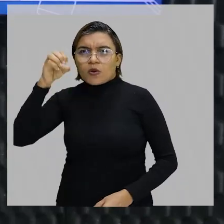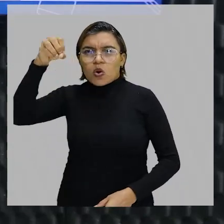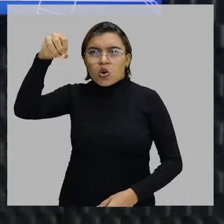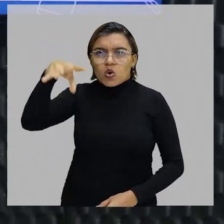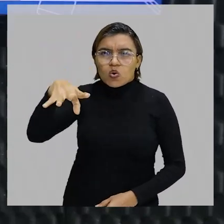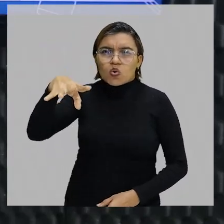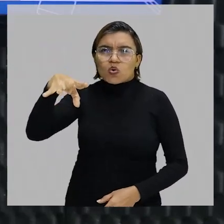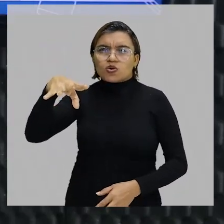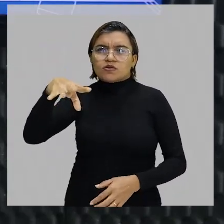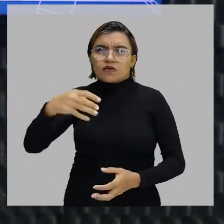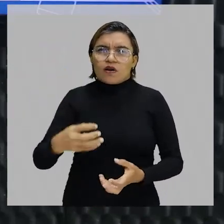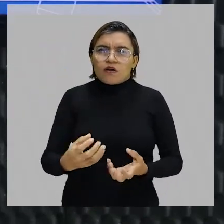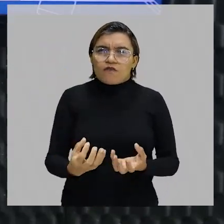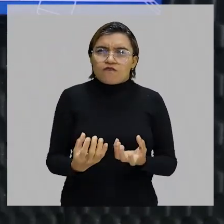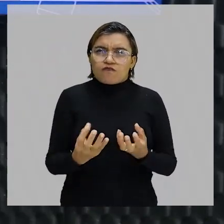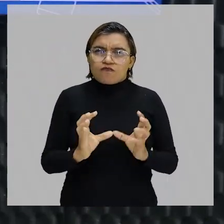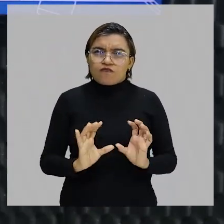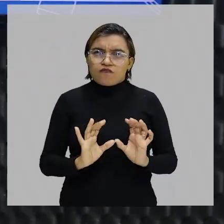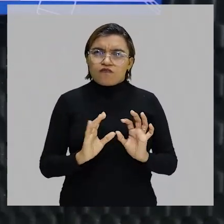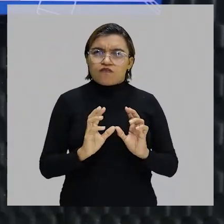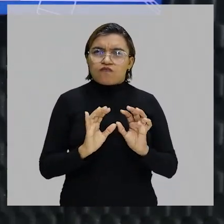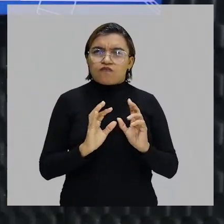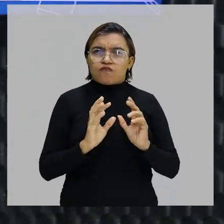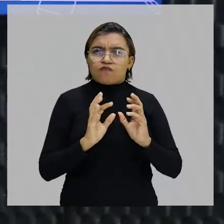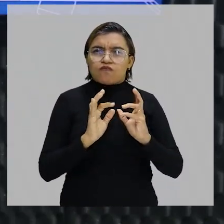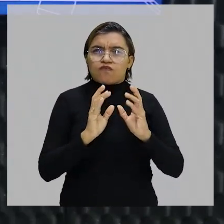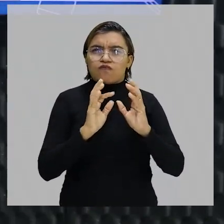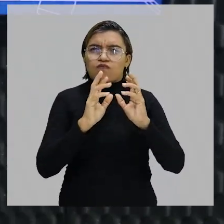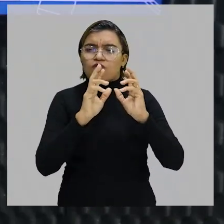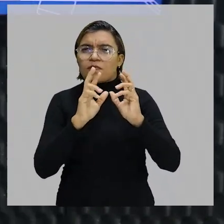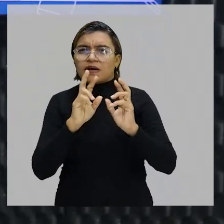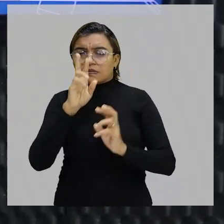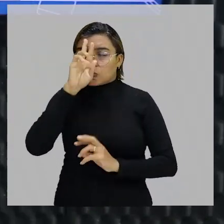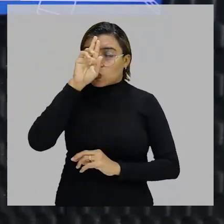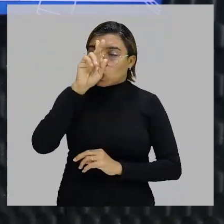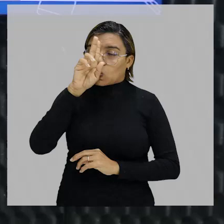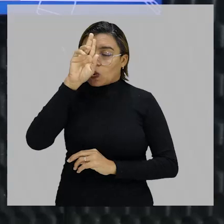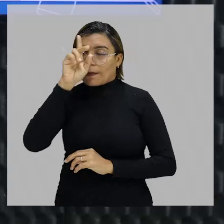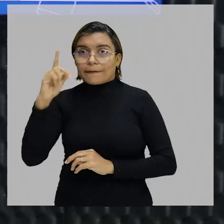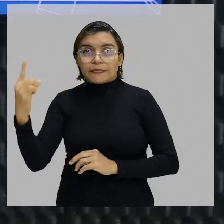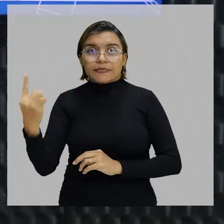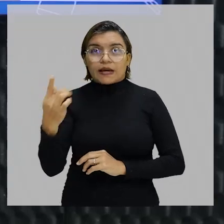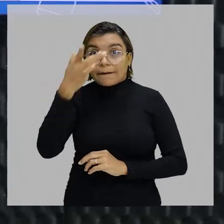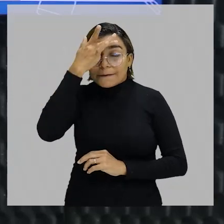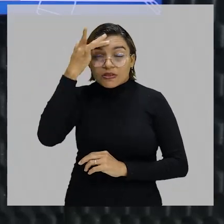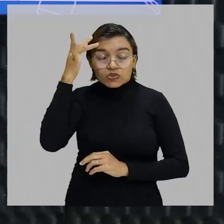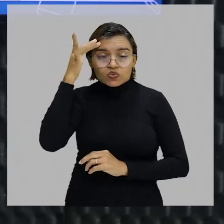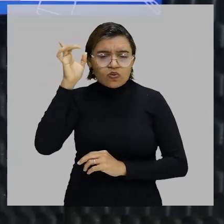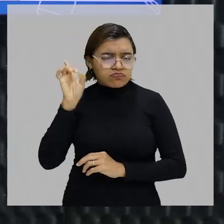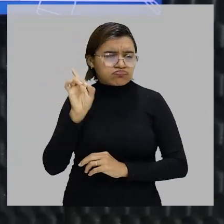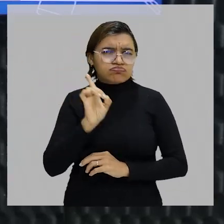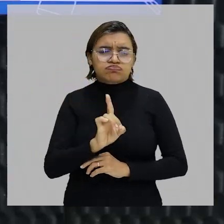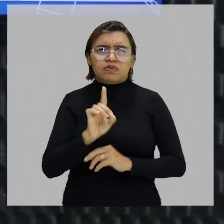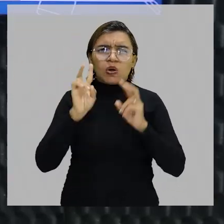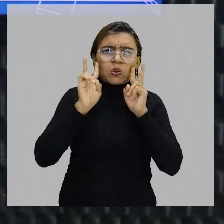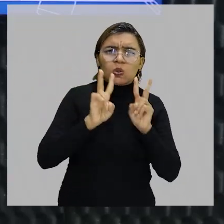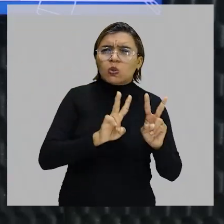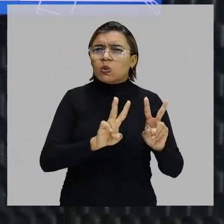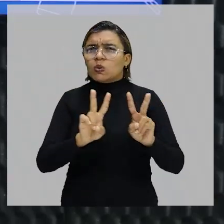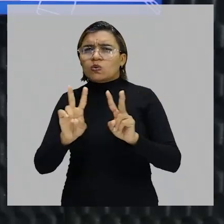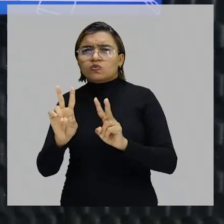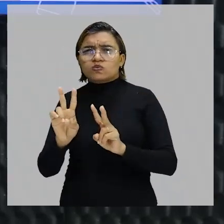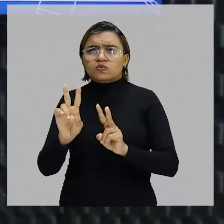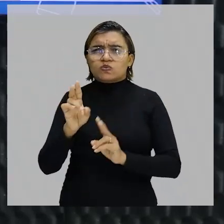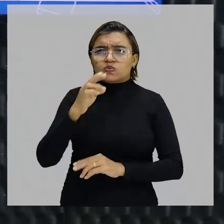a fumaça, meio ambiente, a pessoa vai surtando naquele caos. Pois é, no vídeo em si, eu tive a oportunidade de assistir, eu fiquei